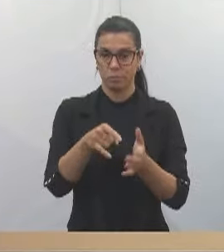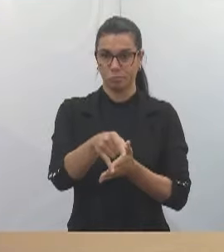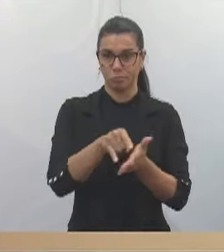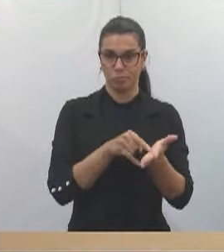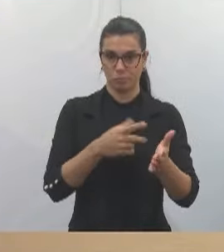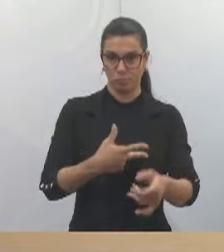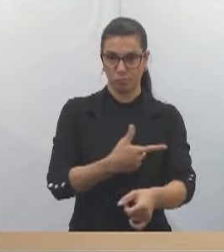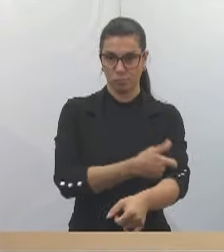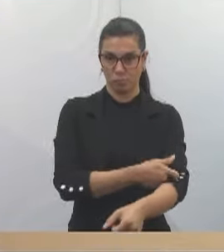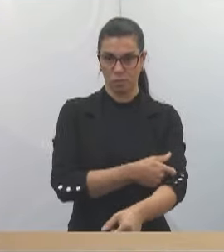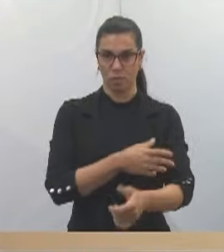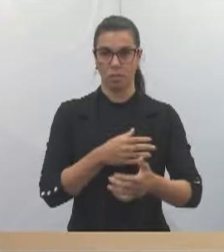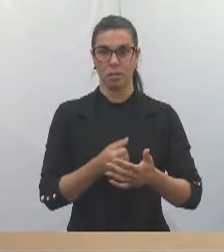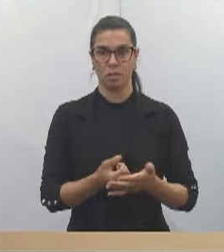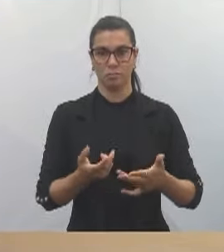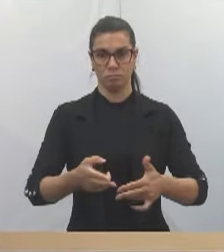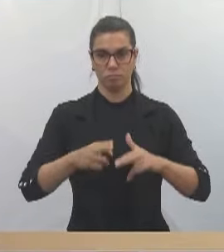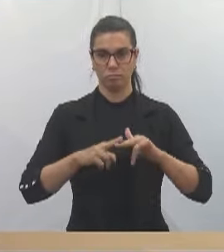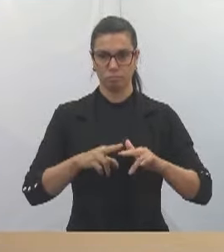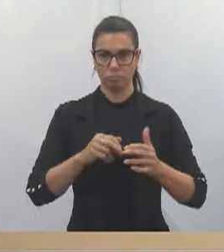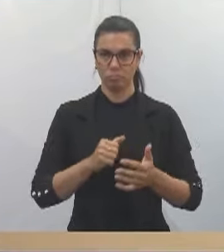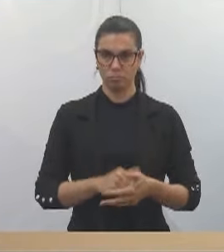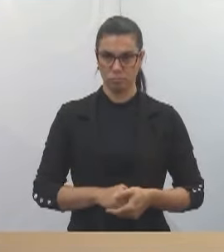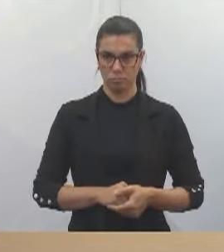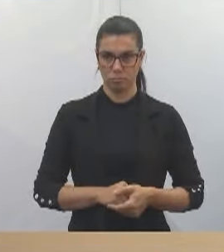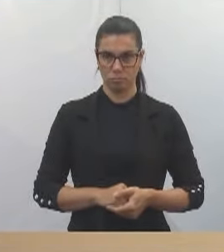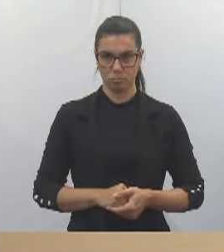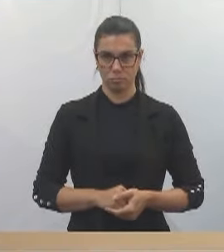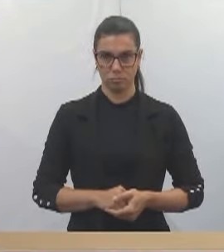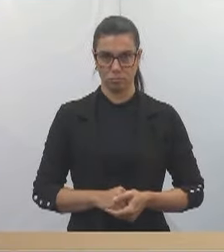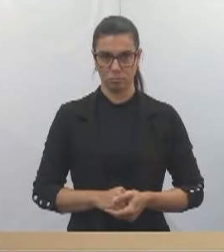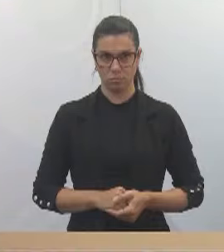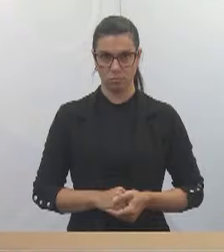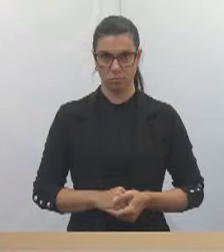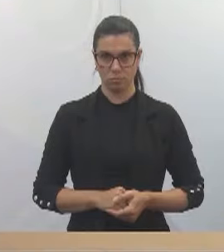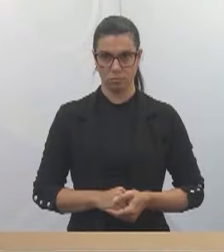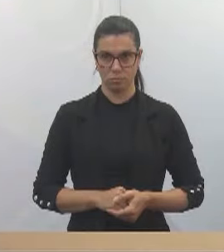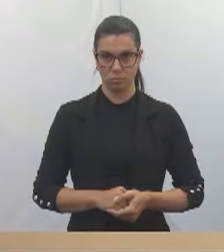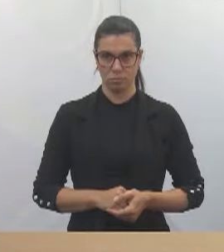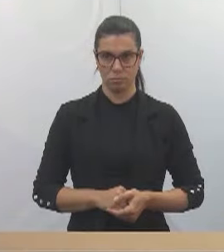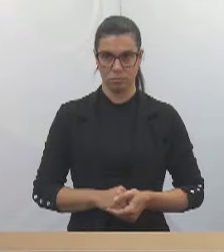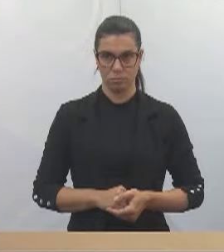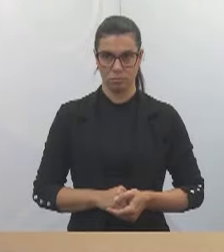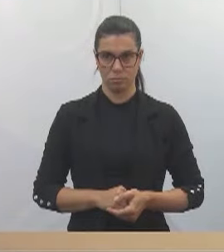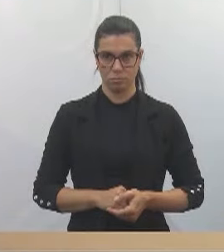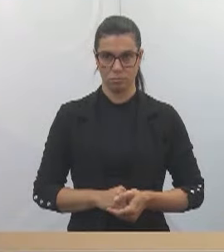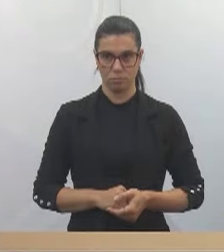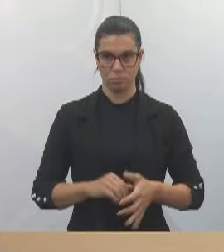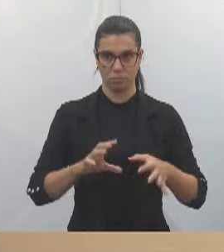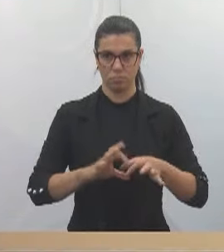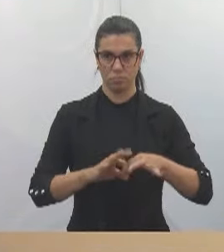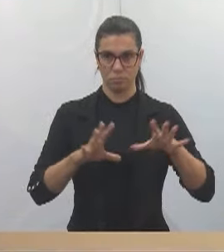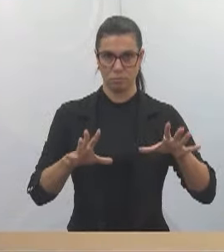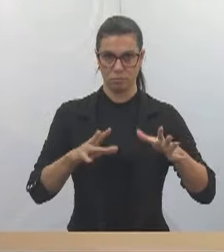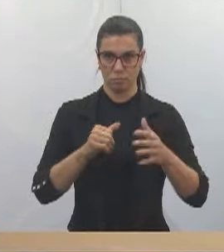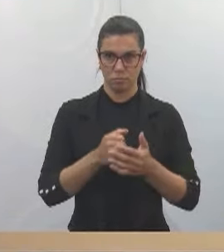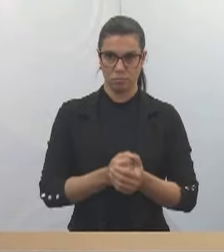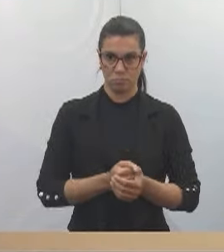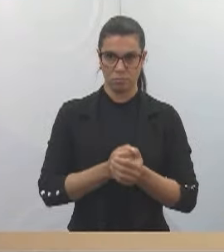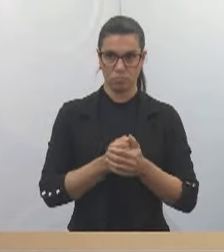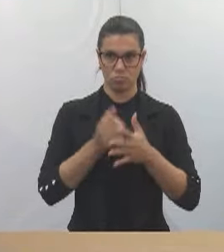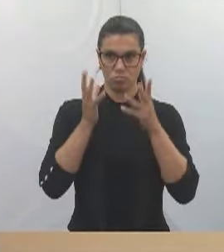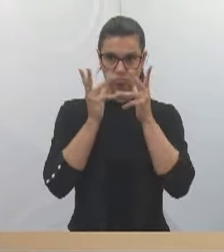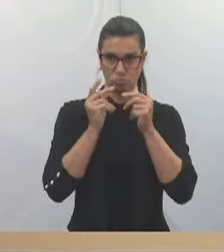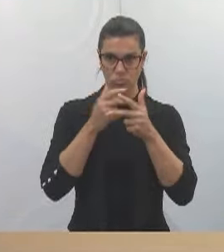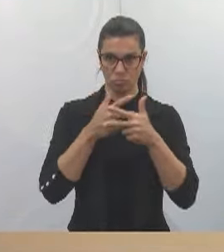neste caso, uma invasão à seara da liberdade civil, do convívio